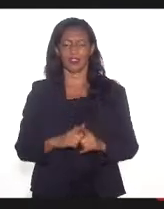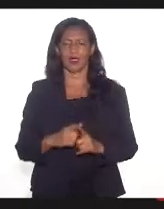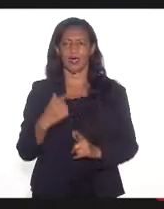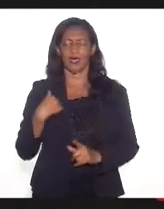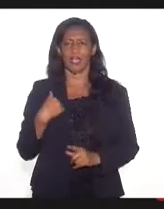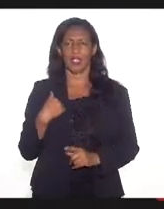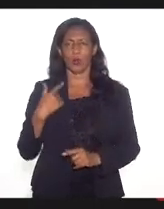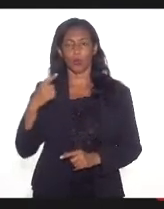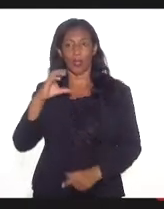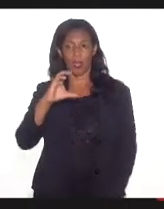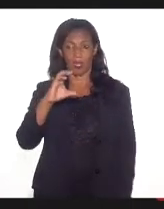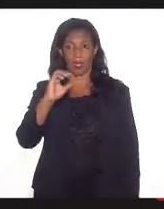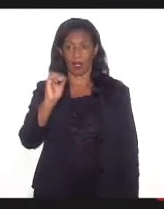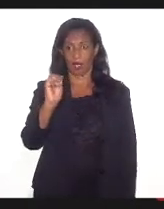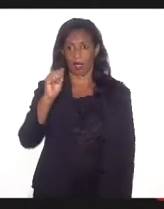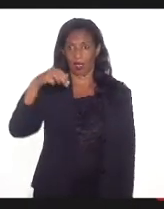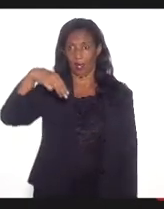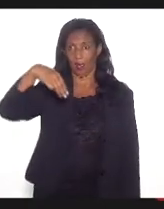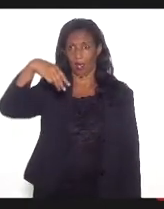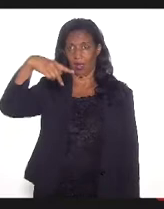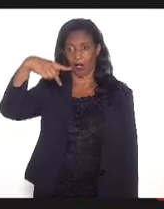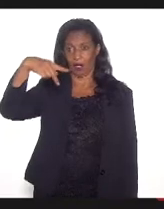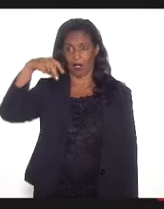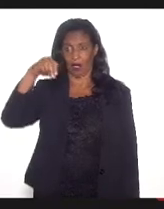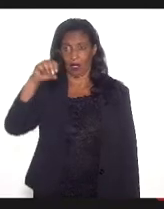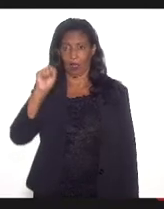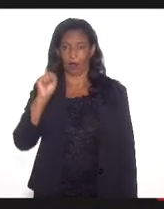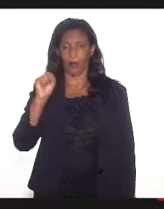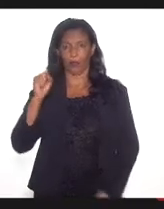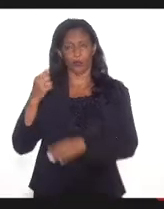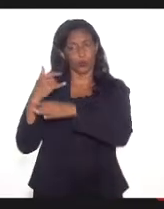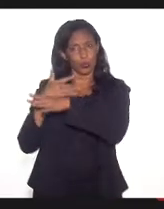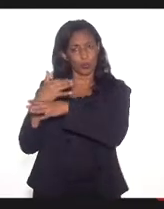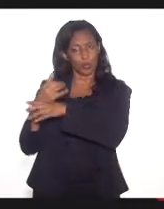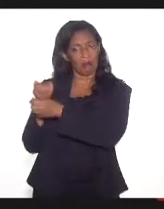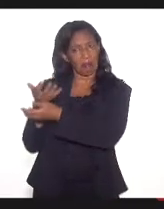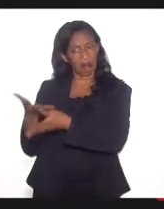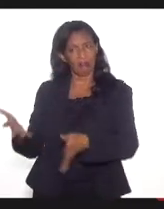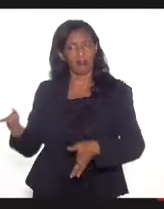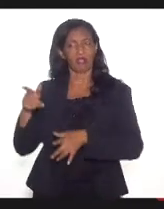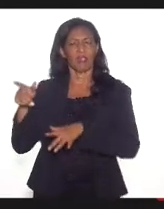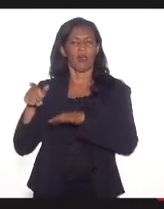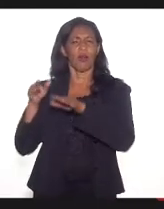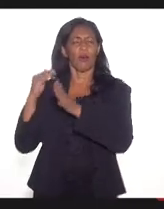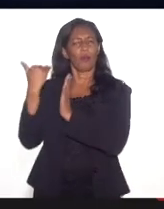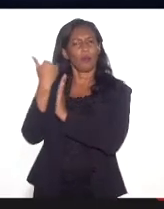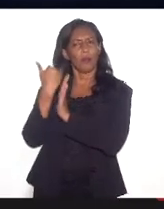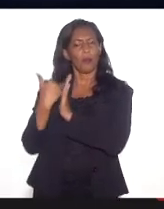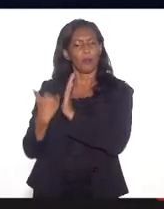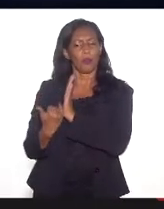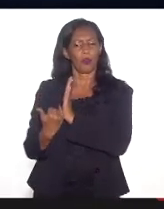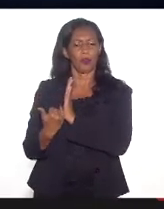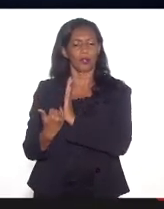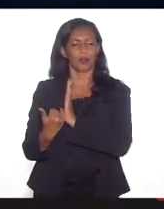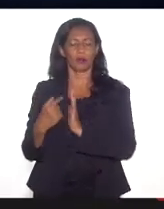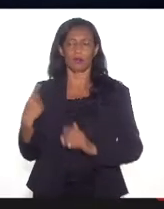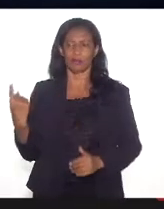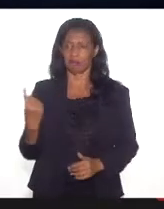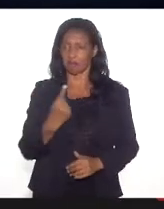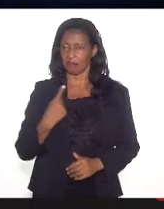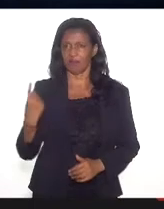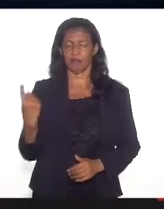cidade de Campos, inclusive para uma inauguração aqui de um programa que nós temos.